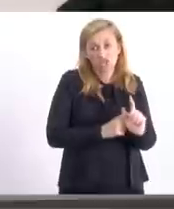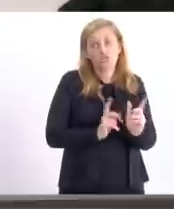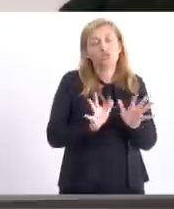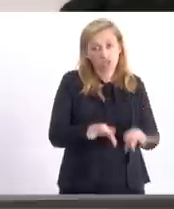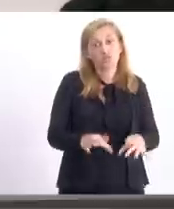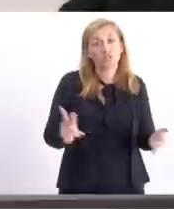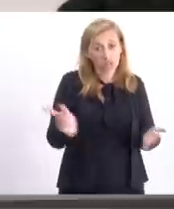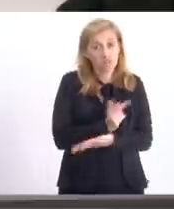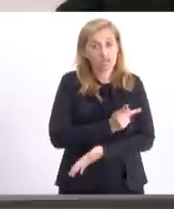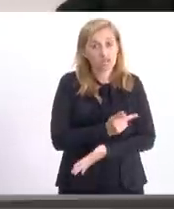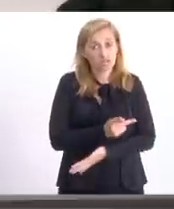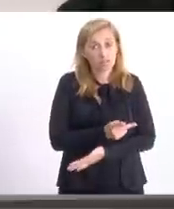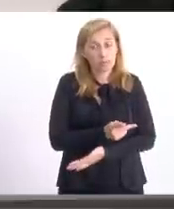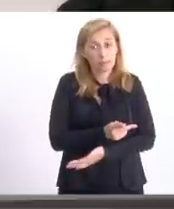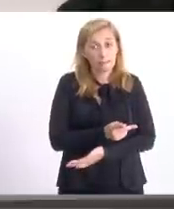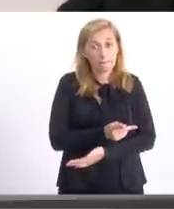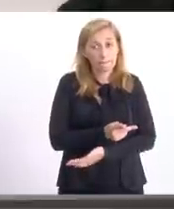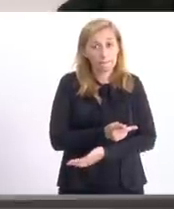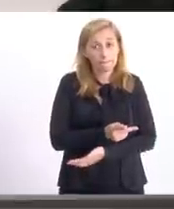vai acontecer.